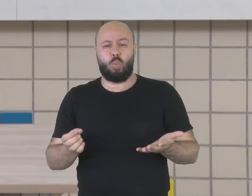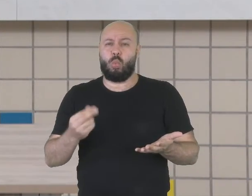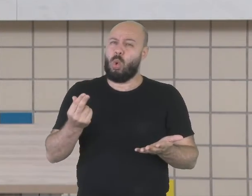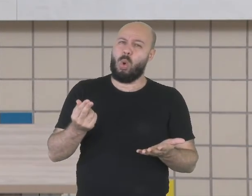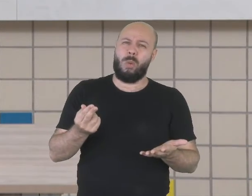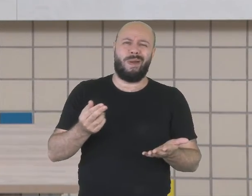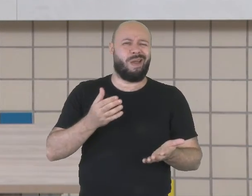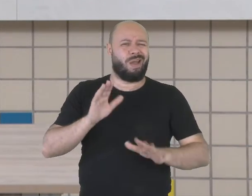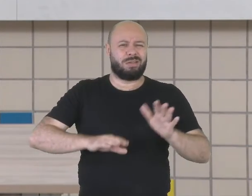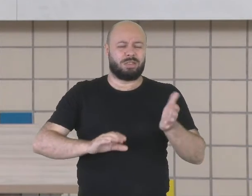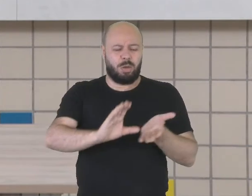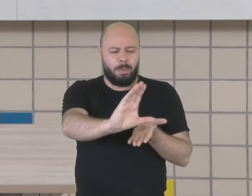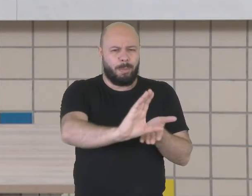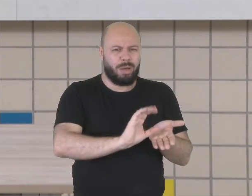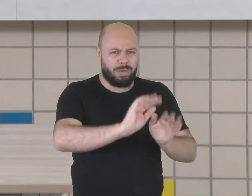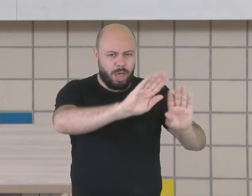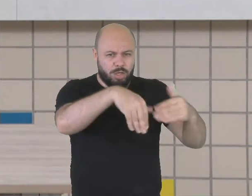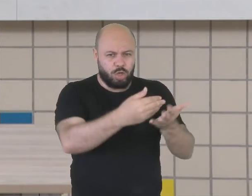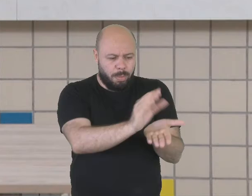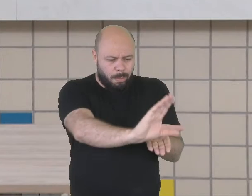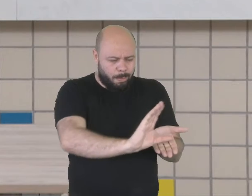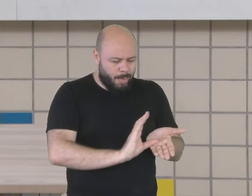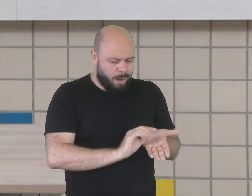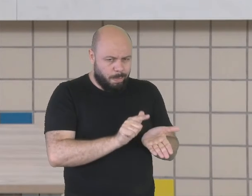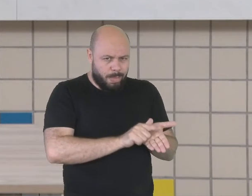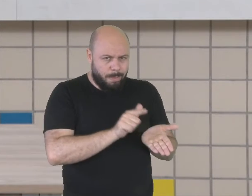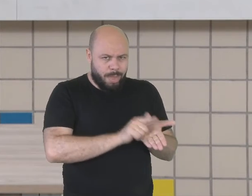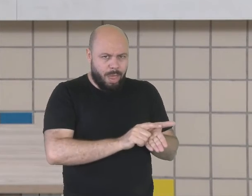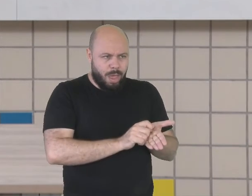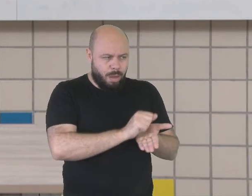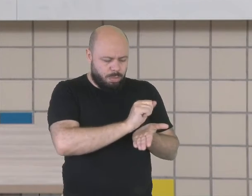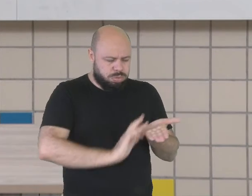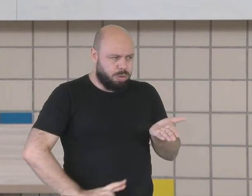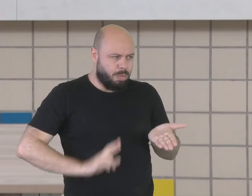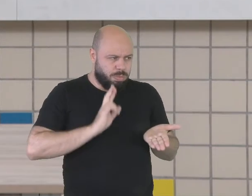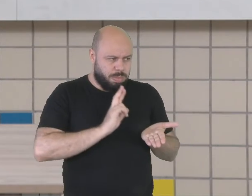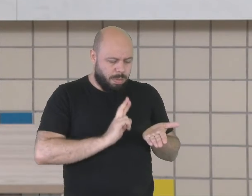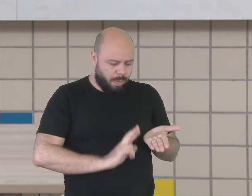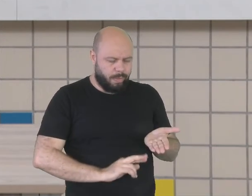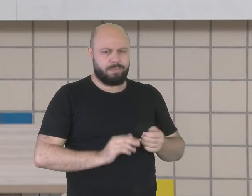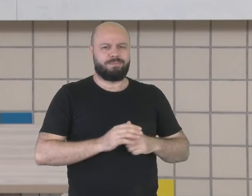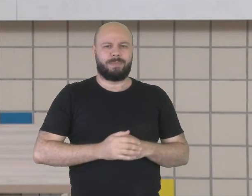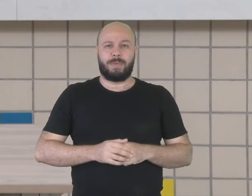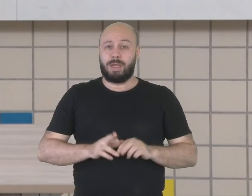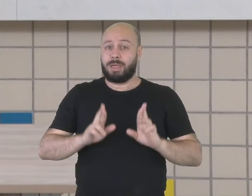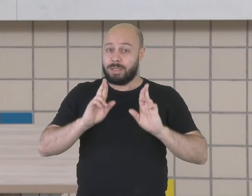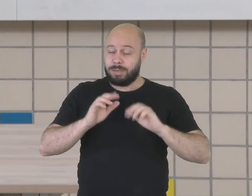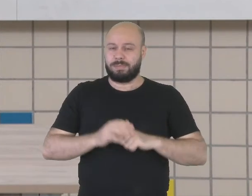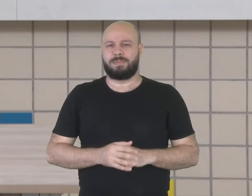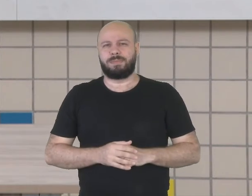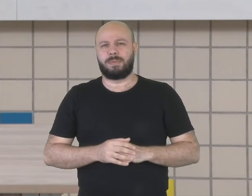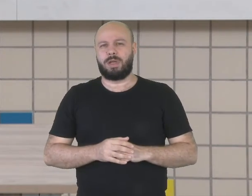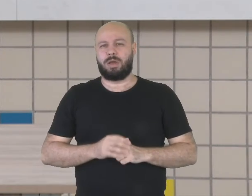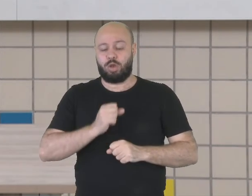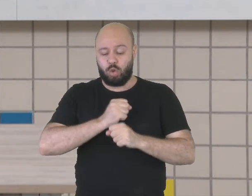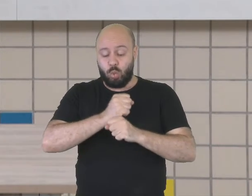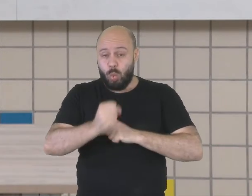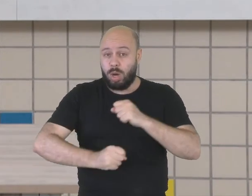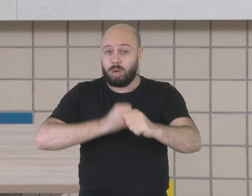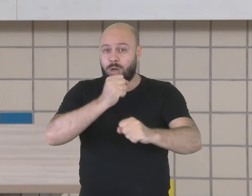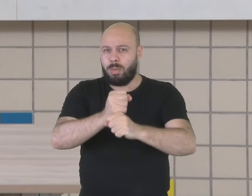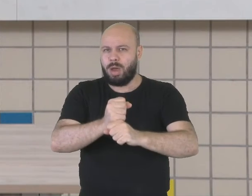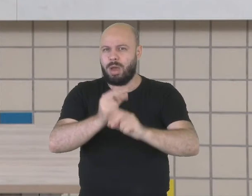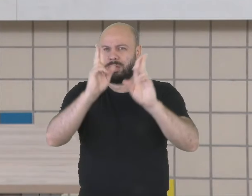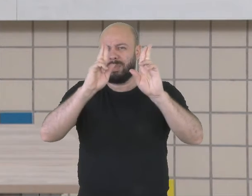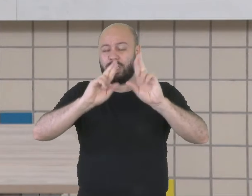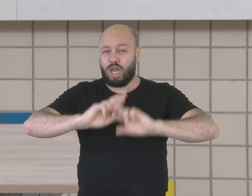ou por meio de atividades que vocês pegaram na escola de vocês, tá certo? Ano que vem, eu espero que tudo